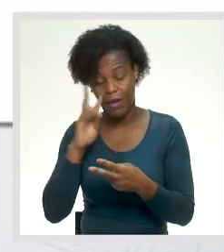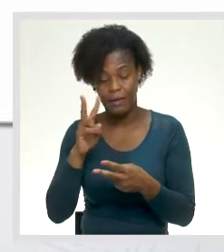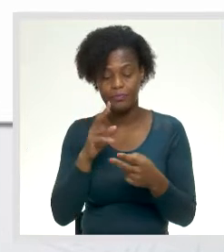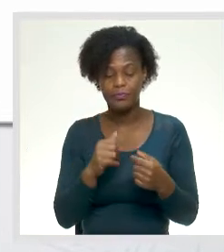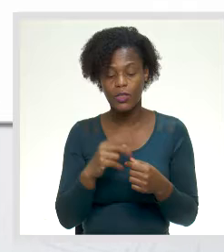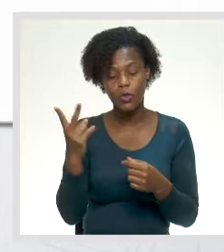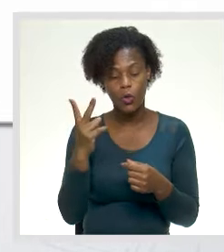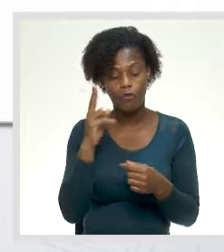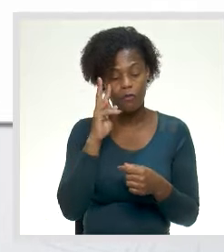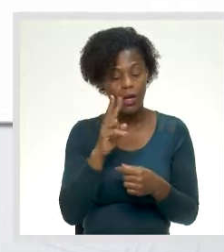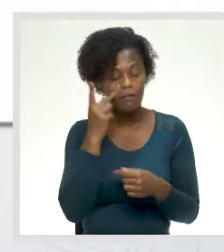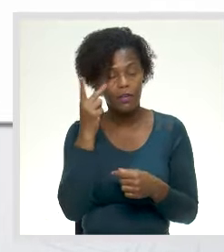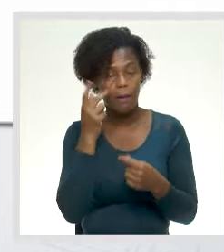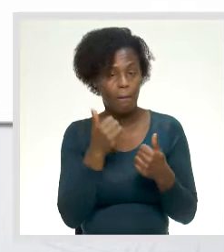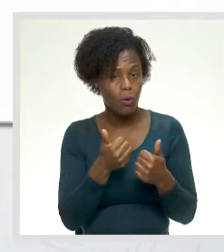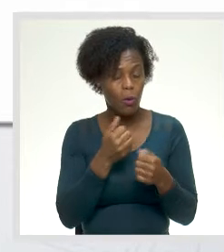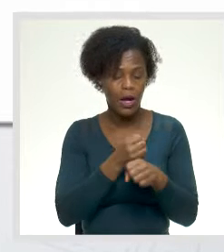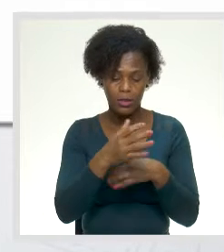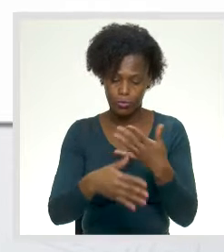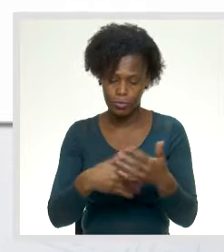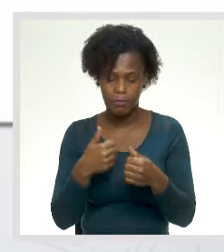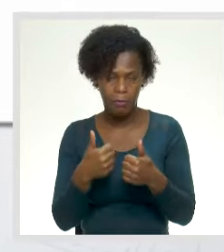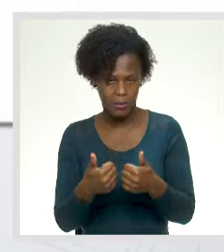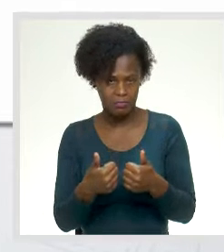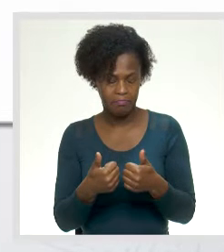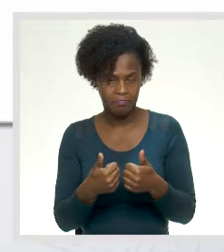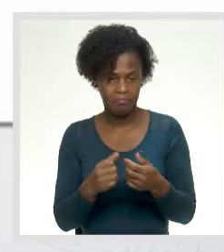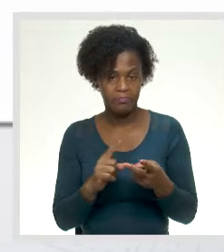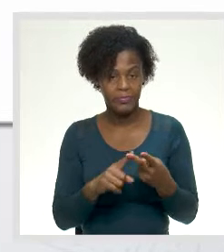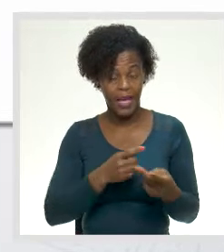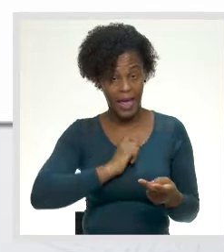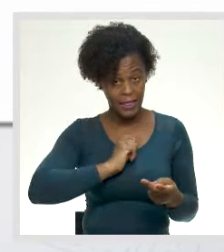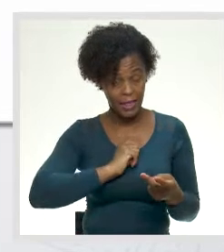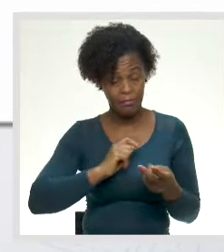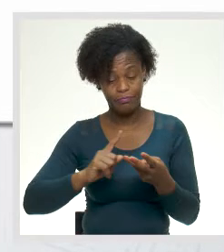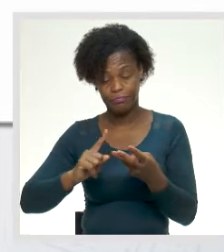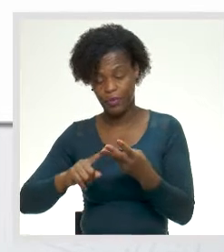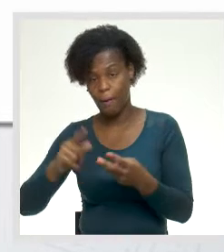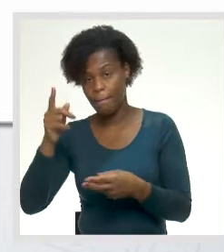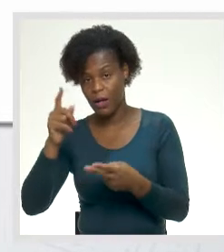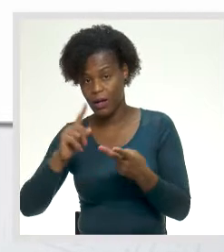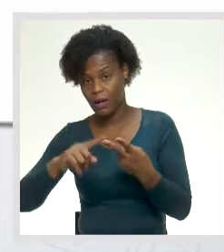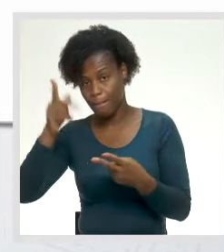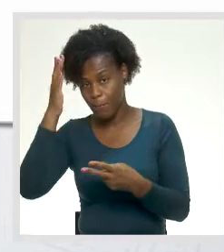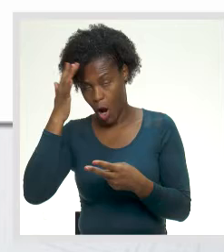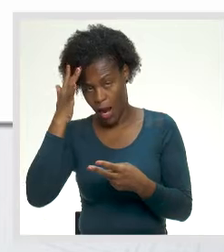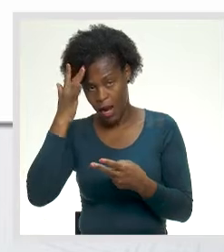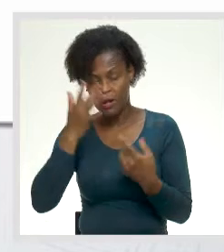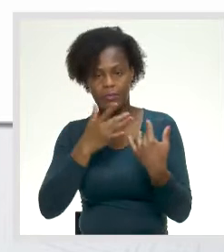a vida boa ou o agir bem. Tanto a ética como a moral